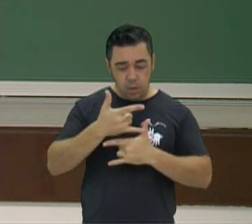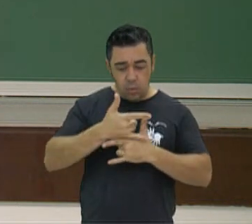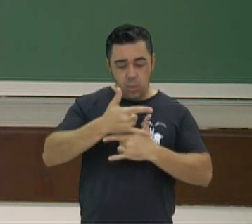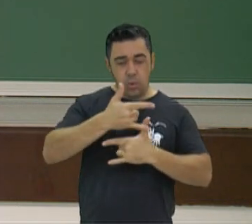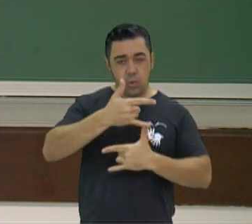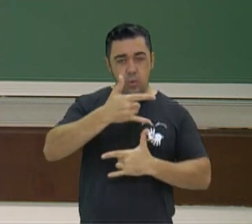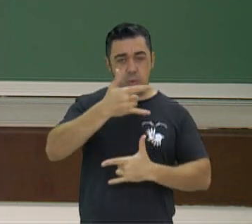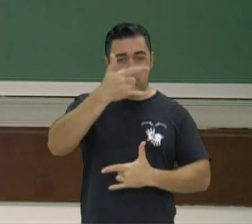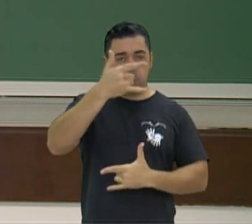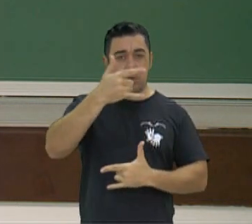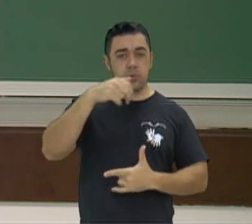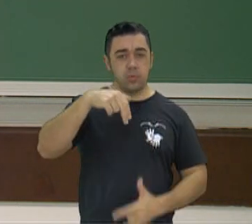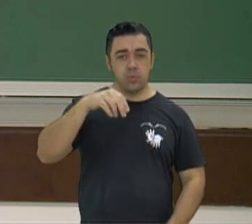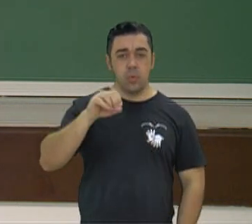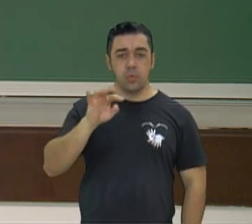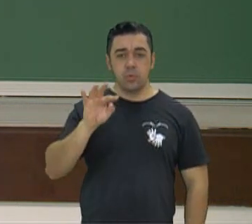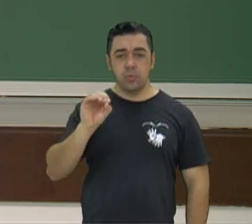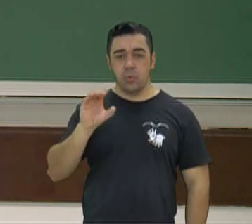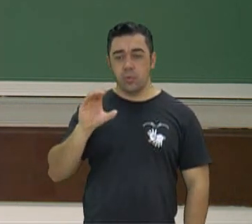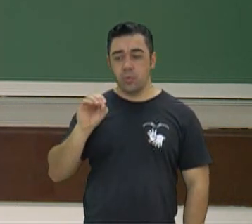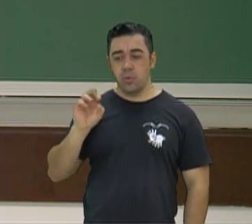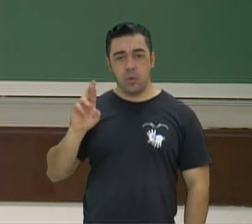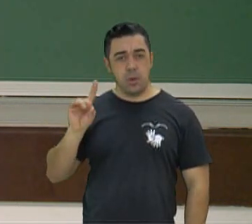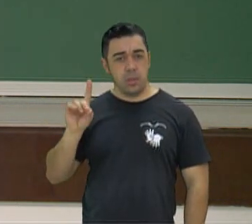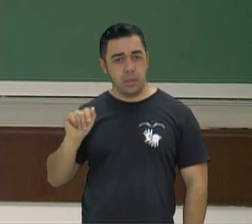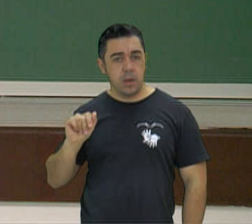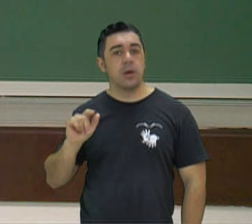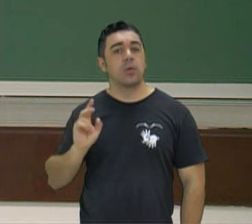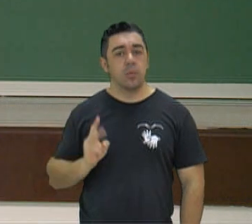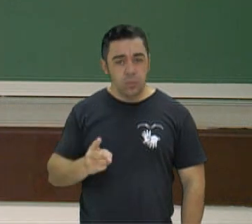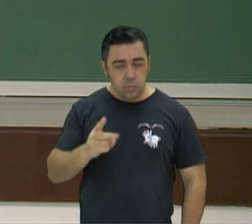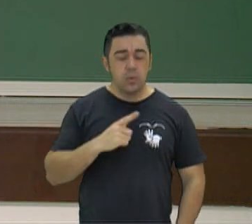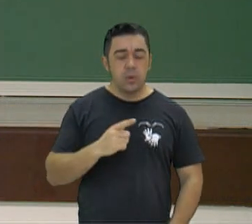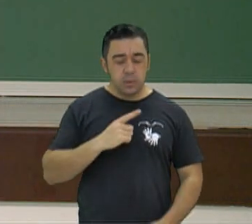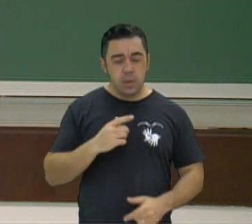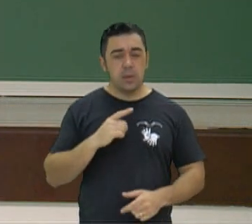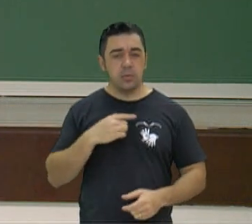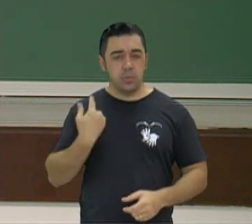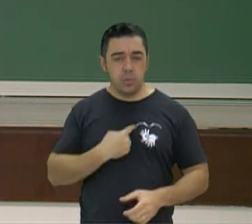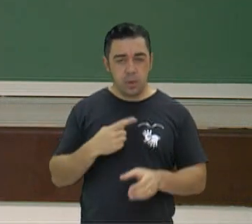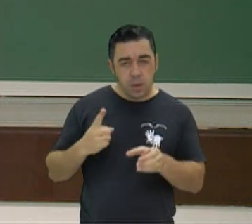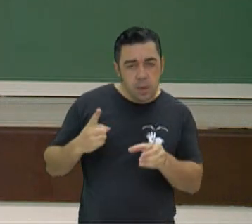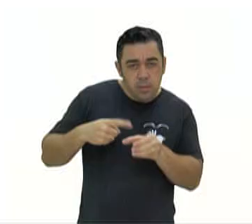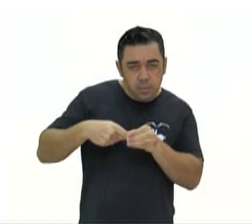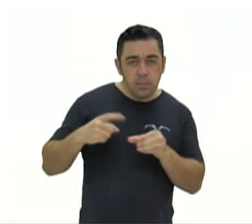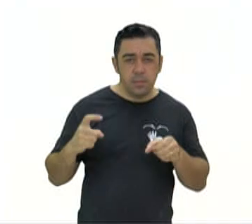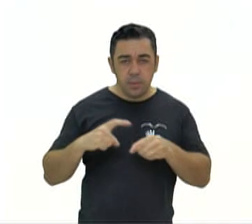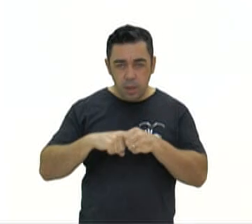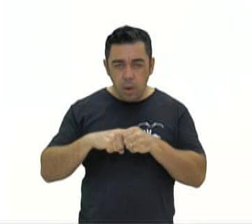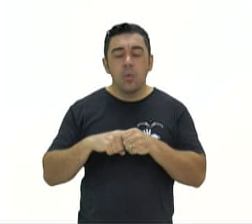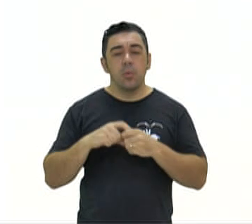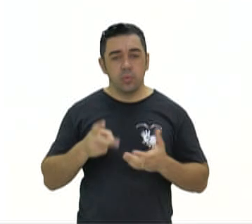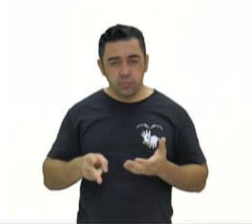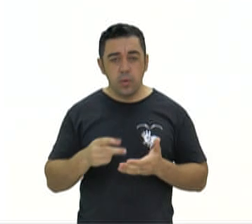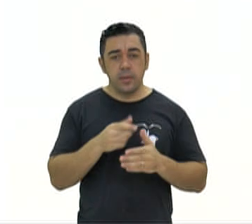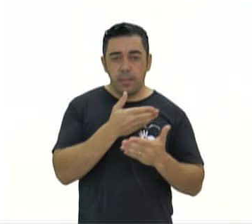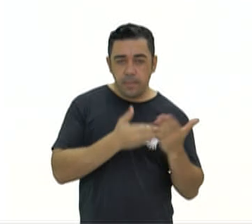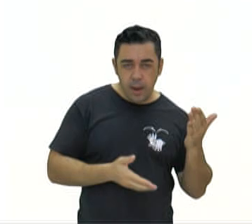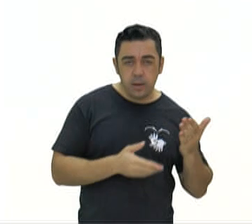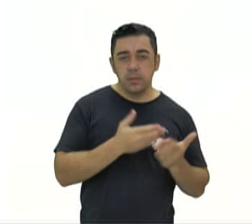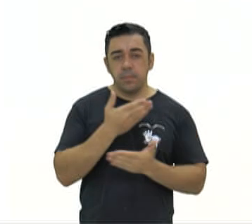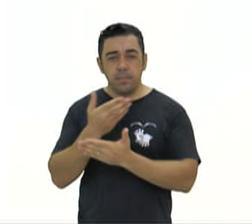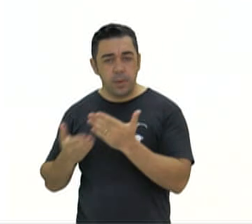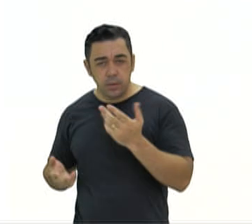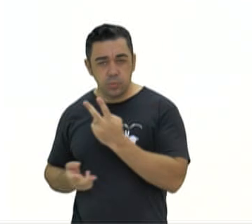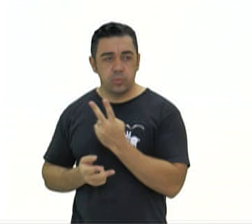não precisa mais da notocorda, mas a gente ainda tem essa estrutura no início do desenvolvimento embrionário. Então tá aqui, ó, a gente perde essas duas